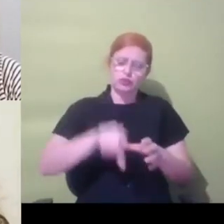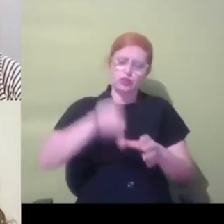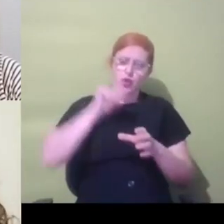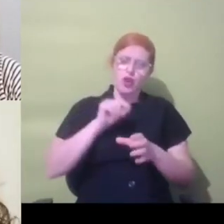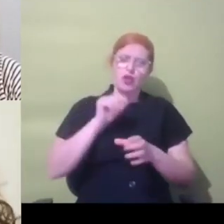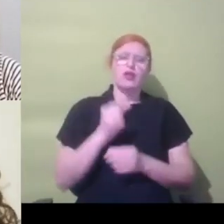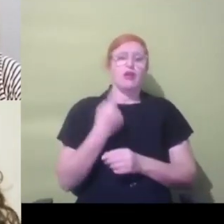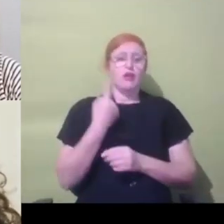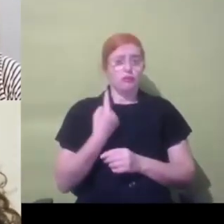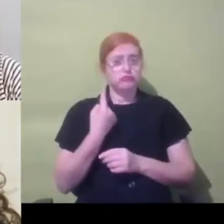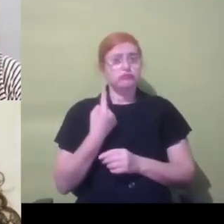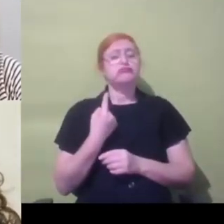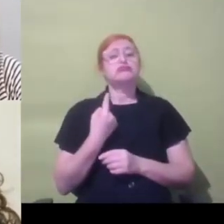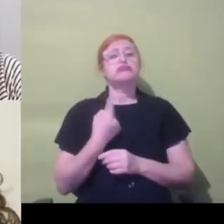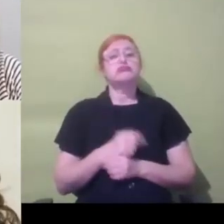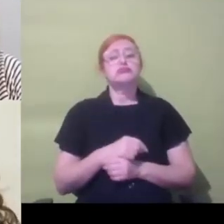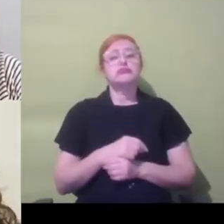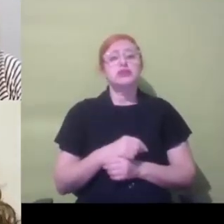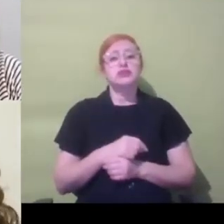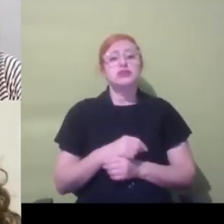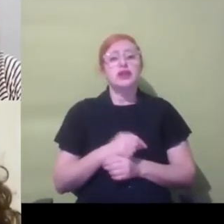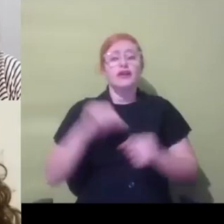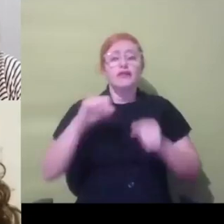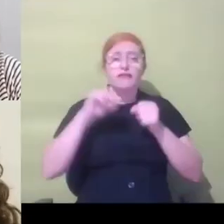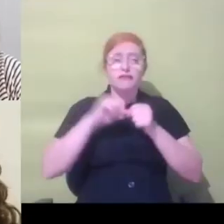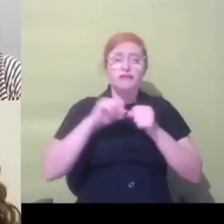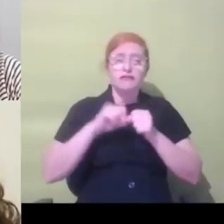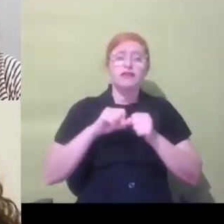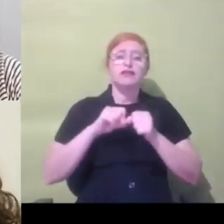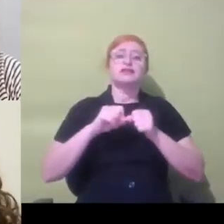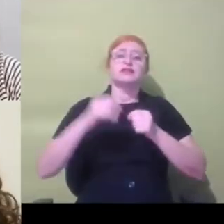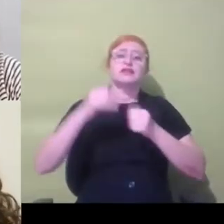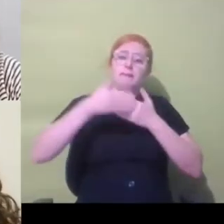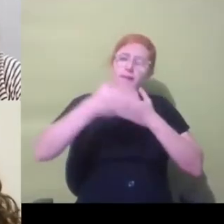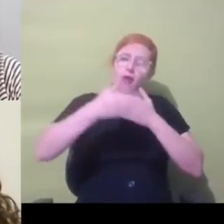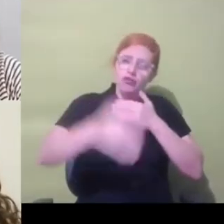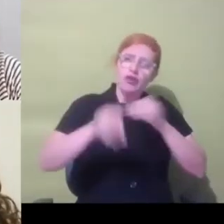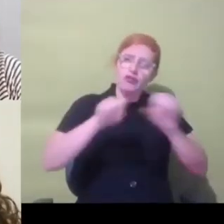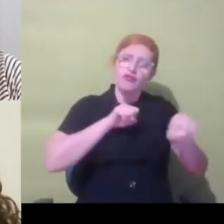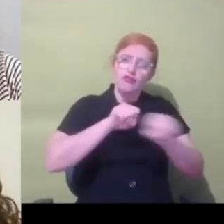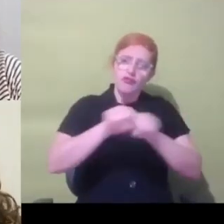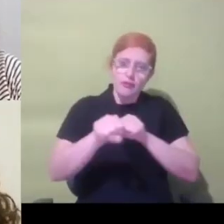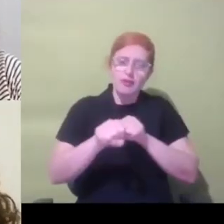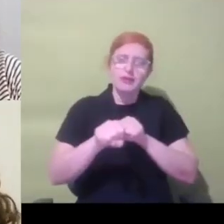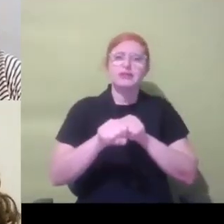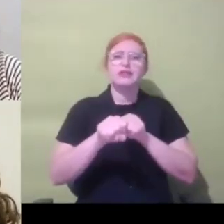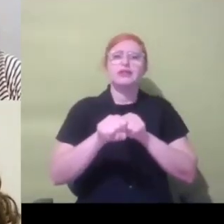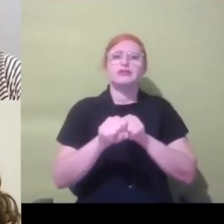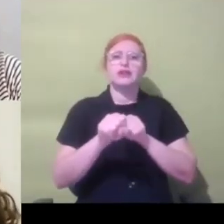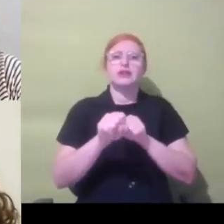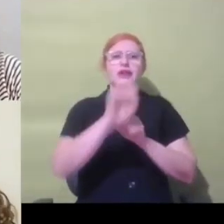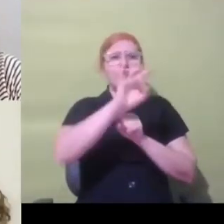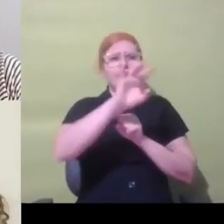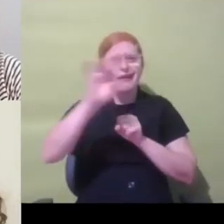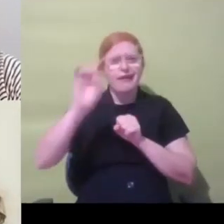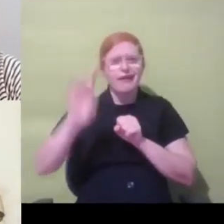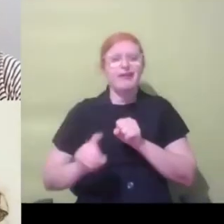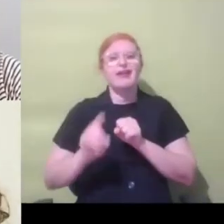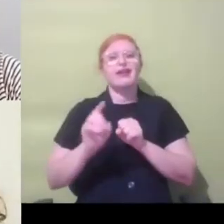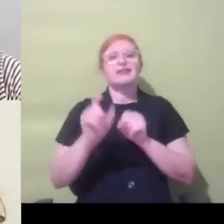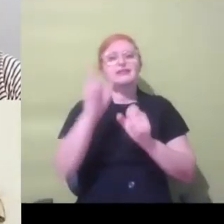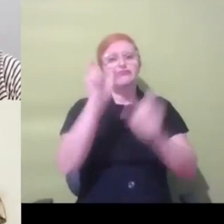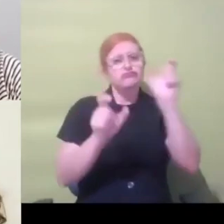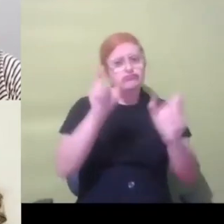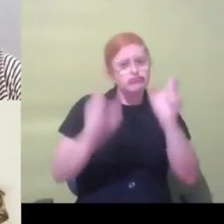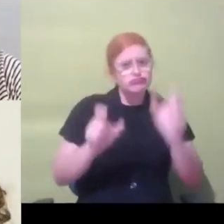cada coletivo. Aí a gente fazia esse processo de formação com as educadoras presenciais, depois cada